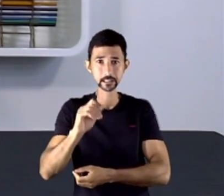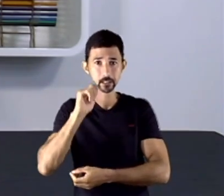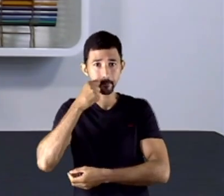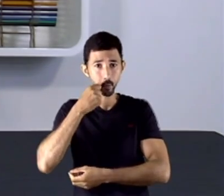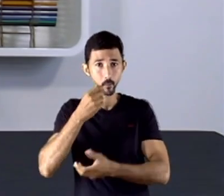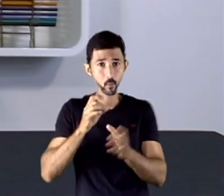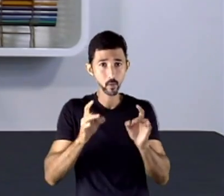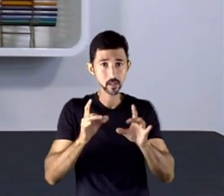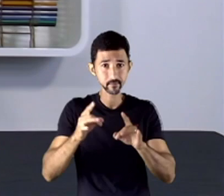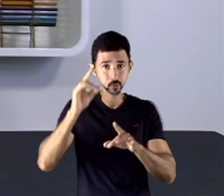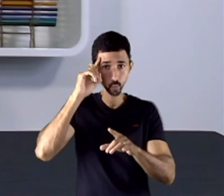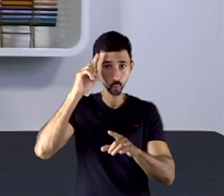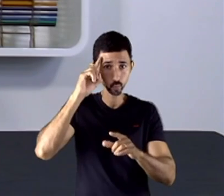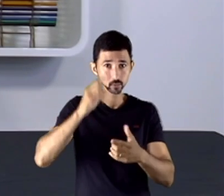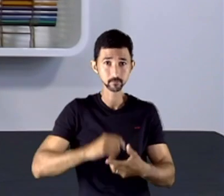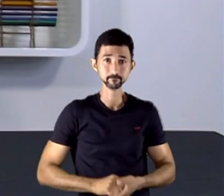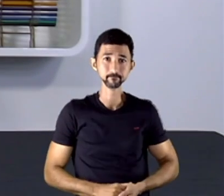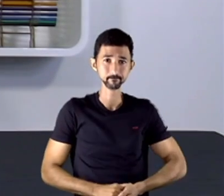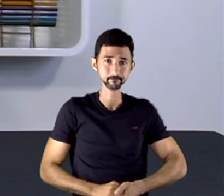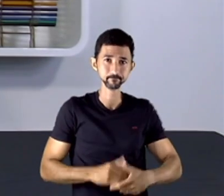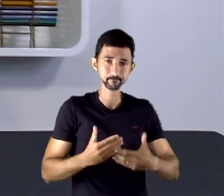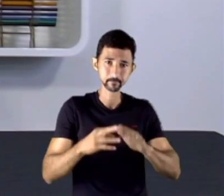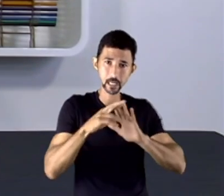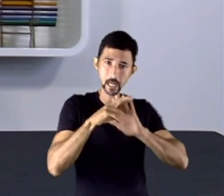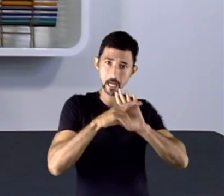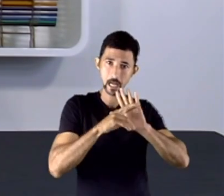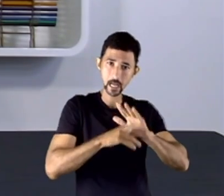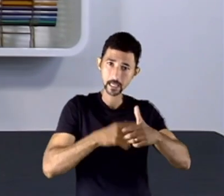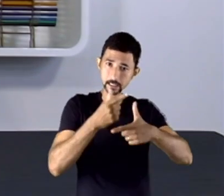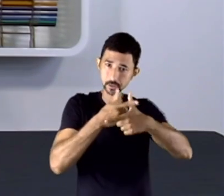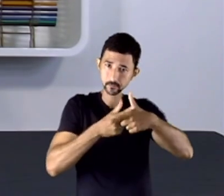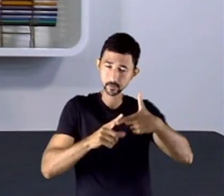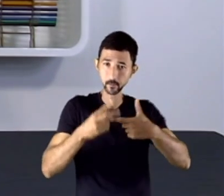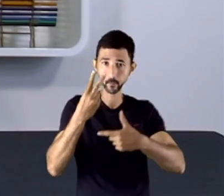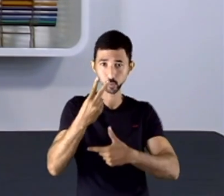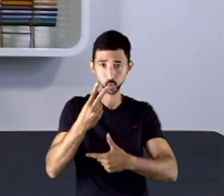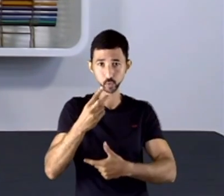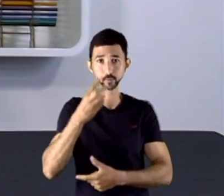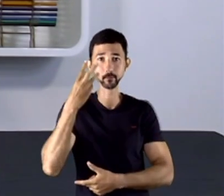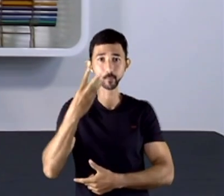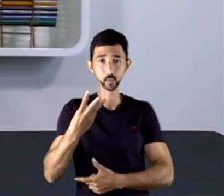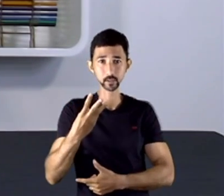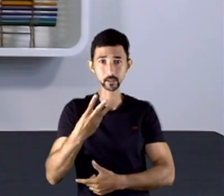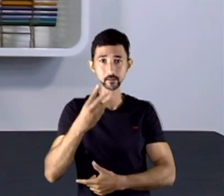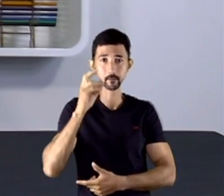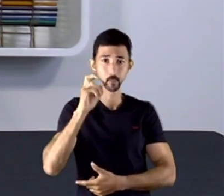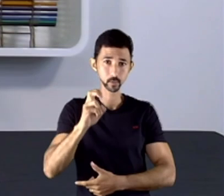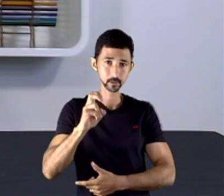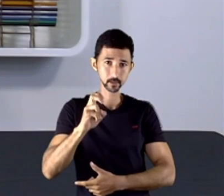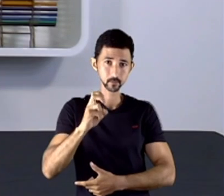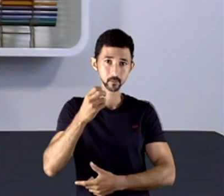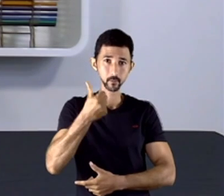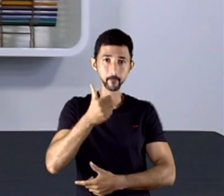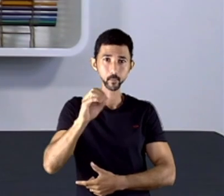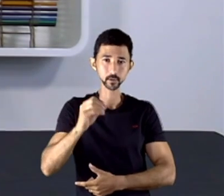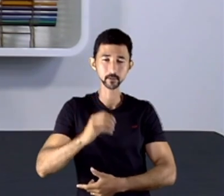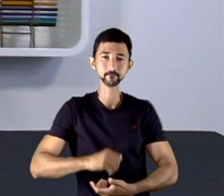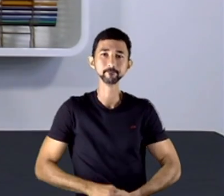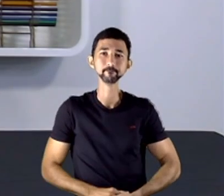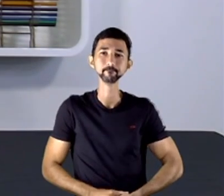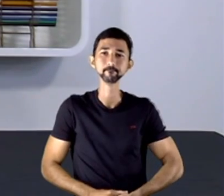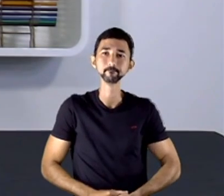vende diariamente, tá? Conforme as regras de divisibilidade por 2, por 3, por 5 e por